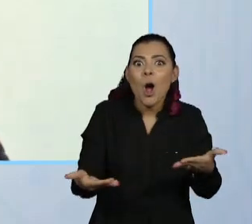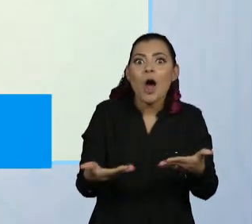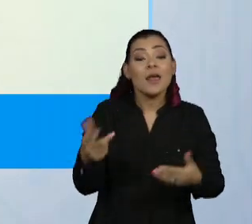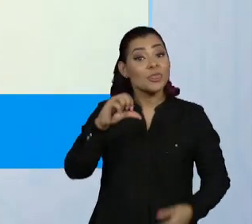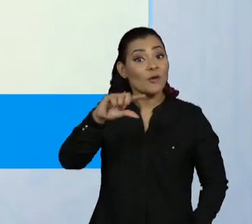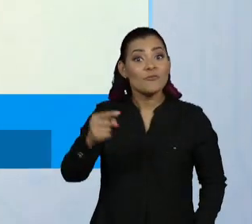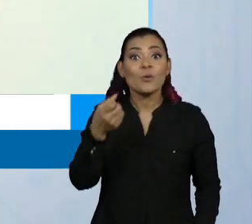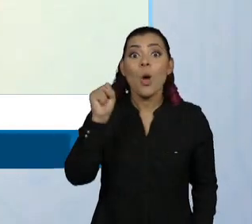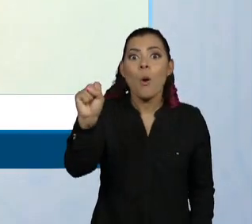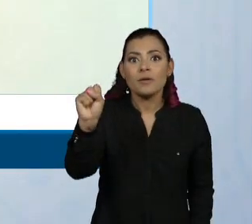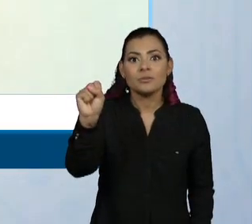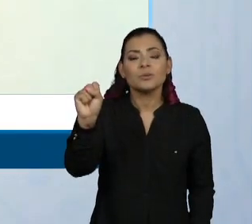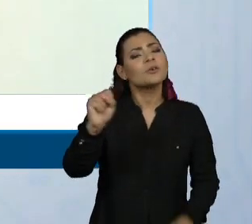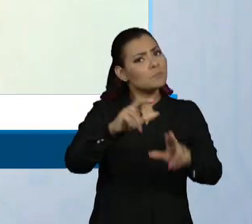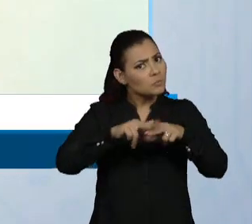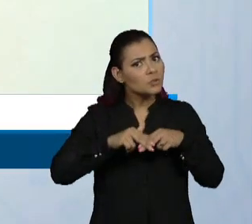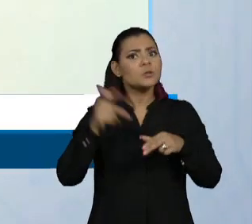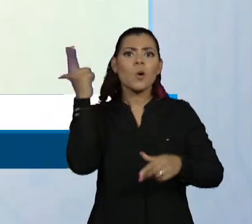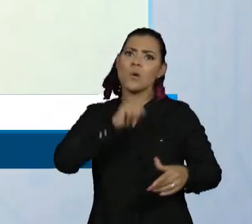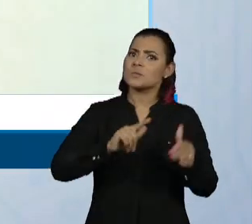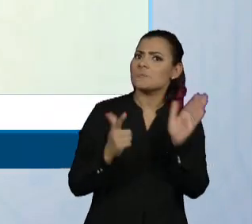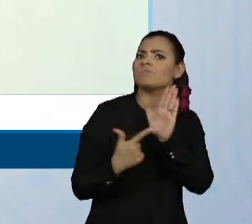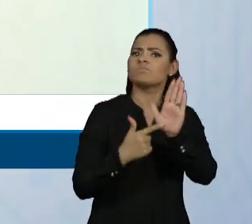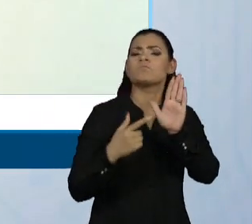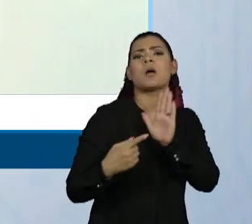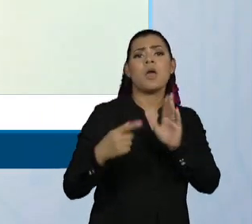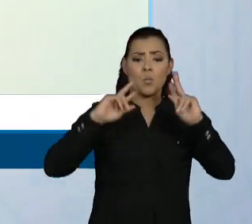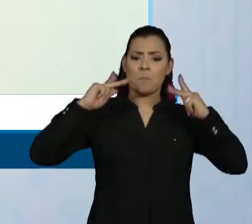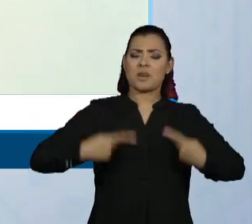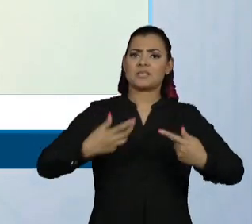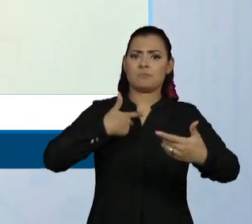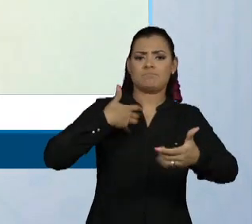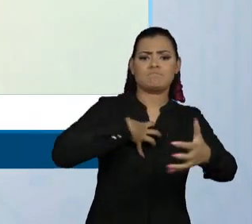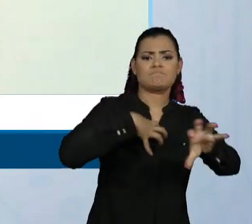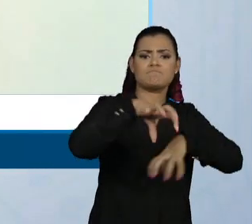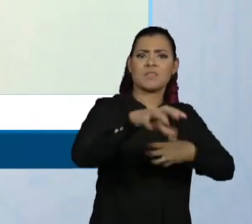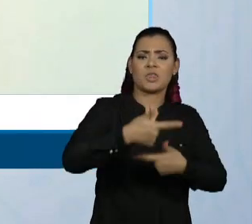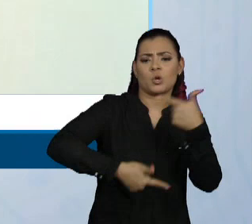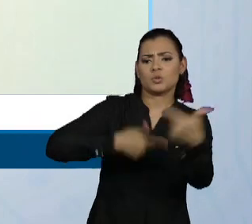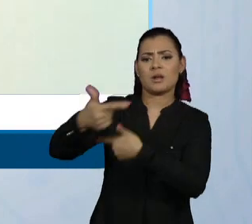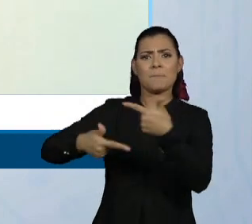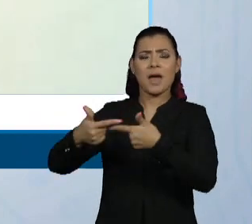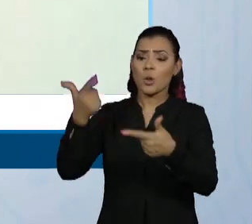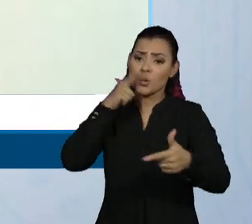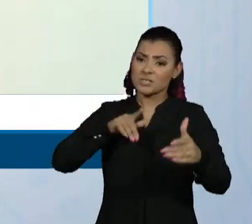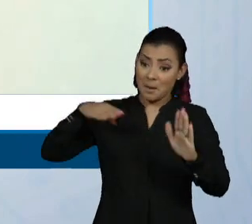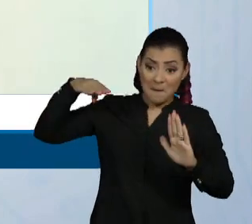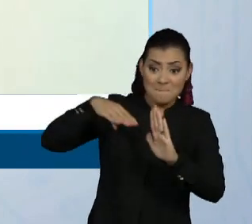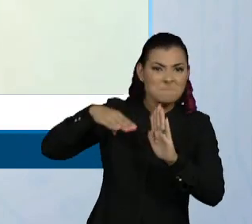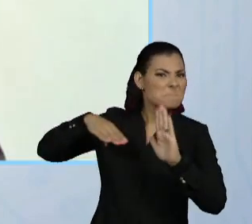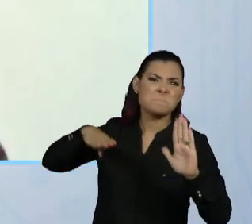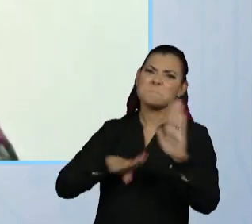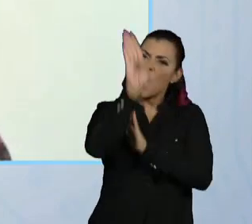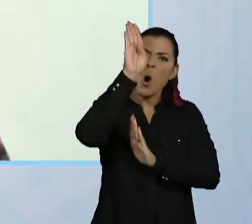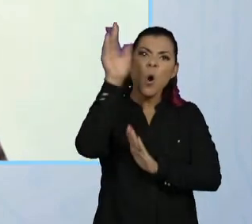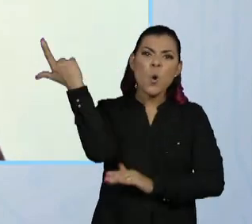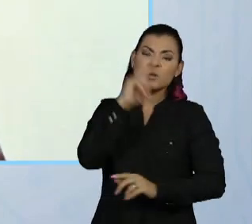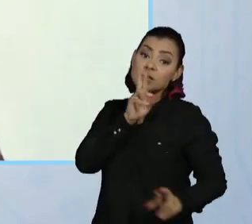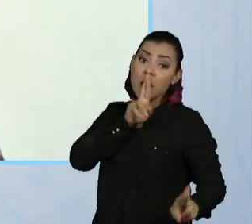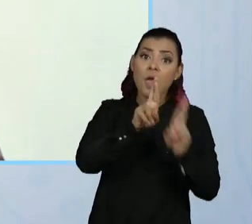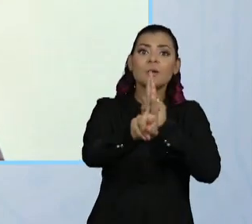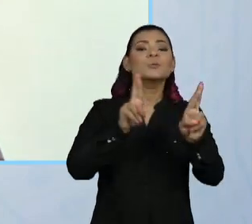trabalho pedagógico, ele é um trabalho muito humanizado, né? Que temos foco no resultados, né? No resultado